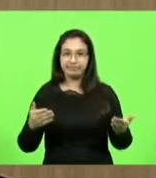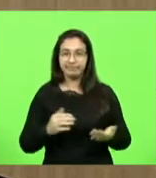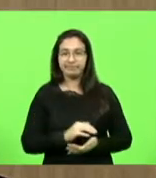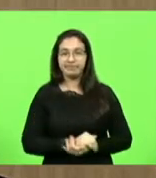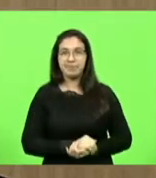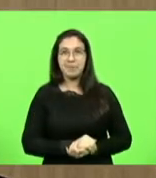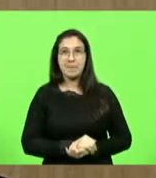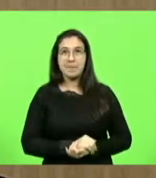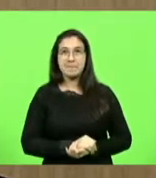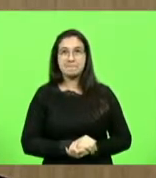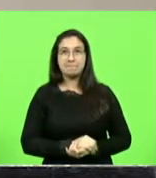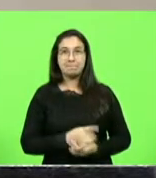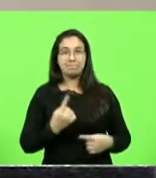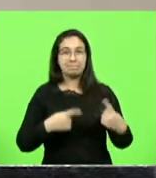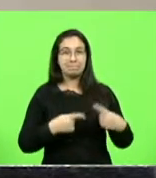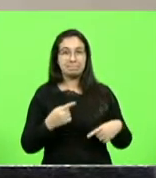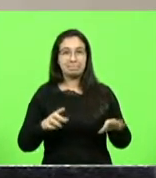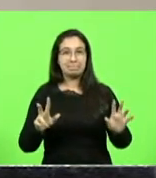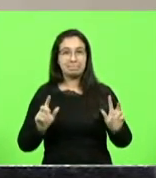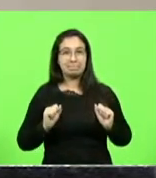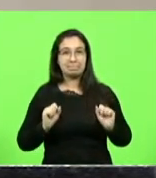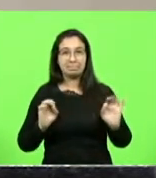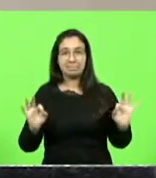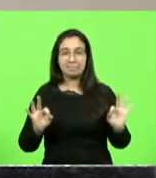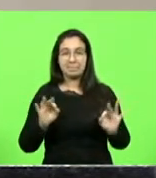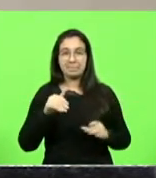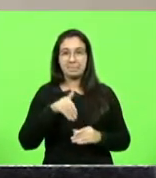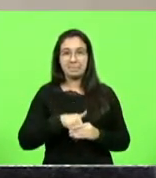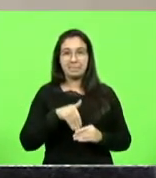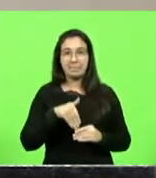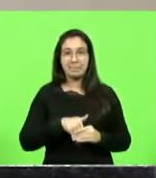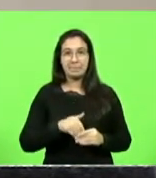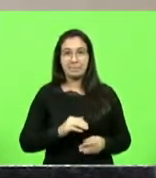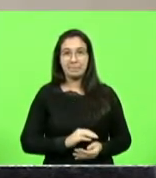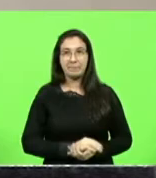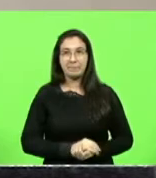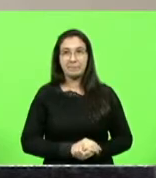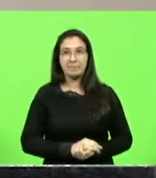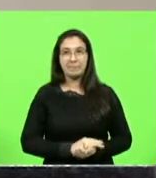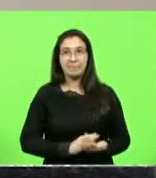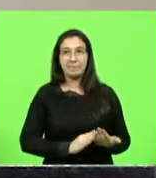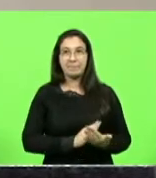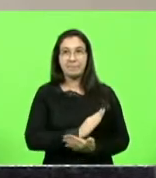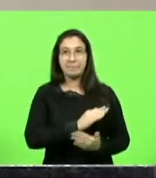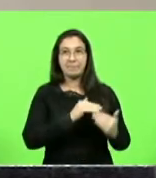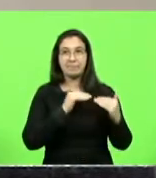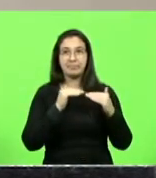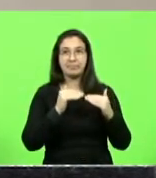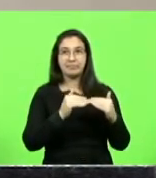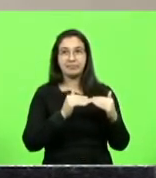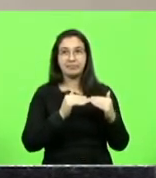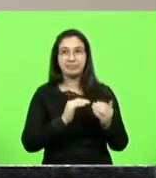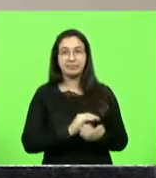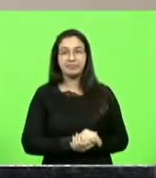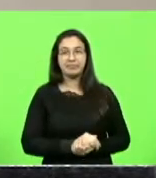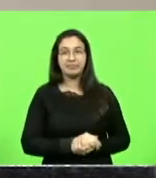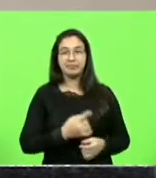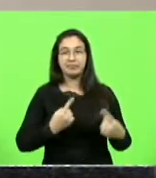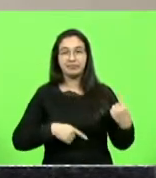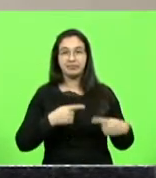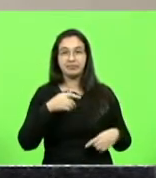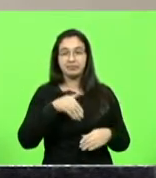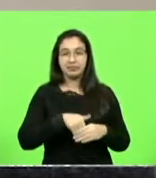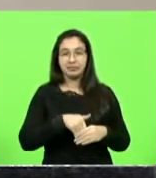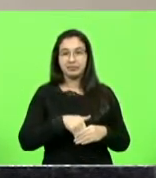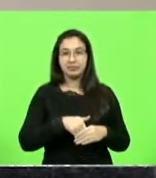Não havendo mais quem queira discutir, em votação. Deputados que aprovam, permaneçam como se encontra. Aprovado por unanimidade. Discussão e votação em